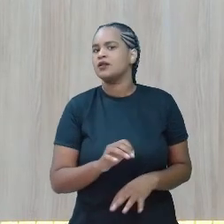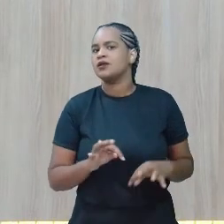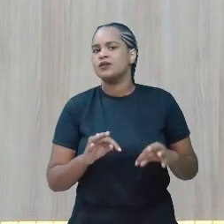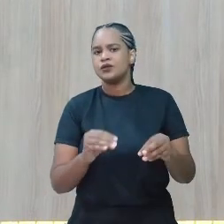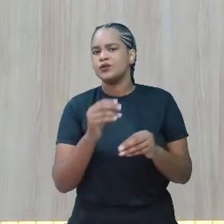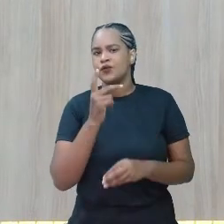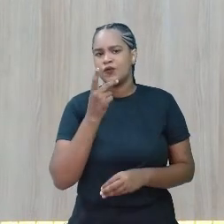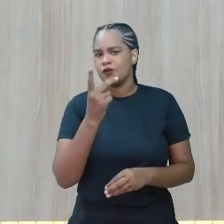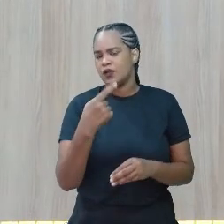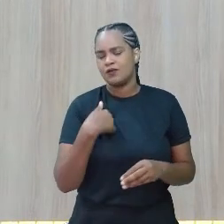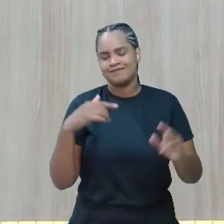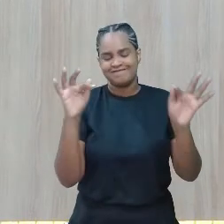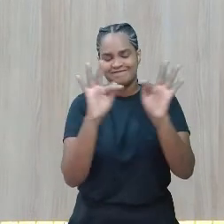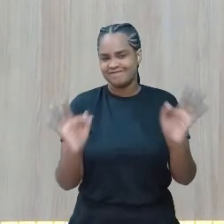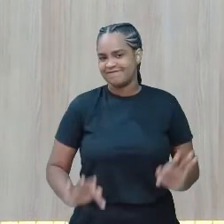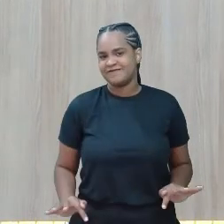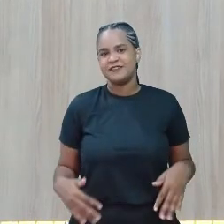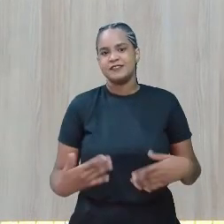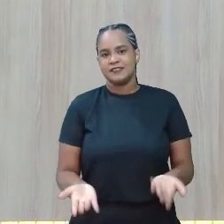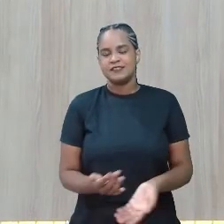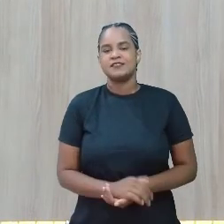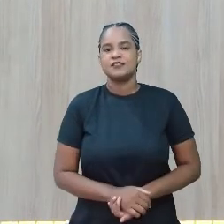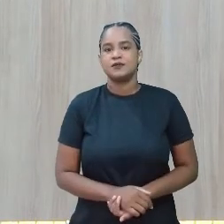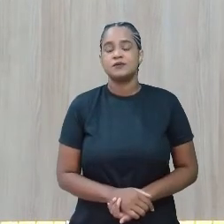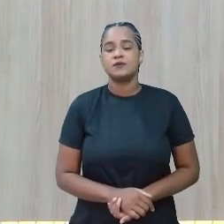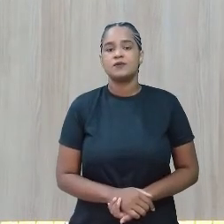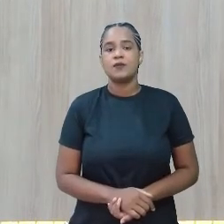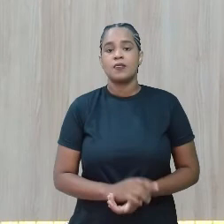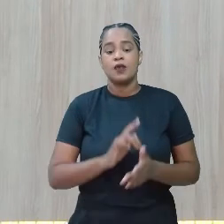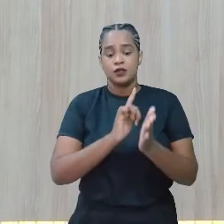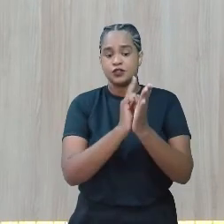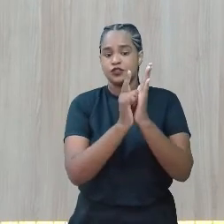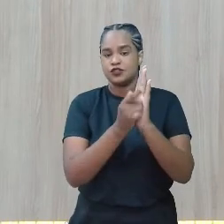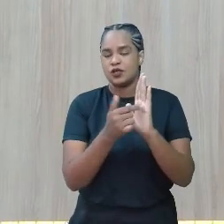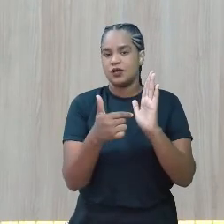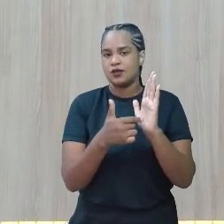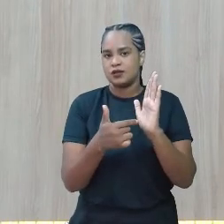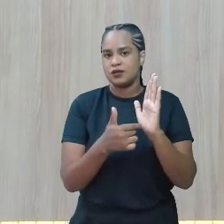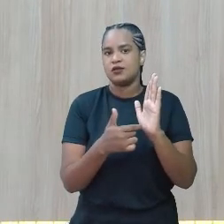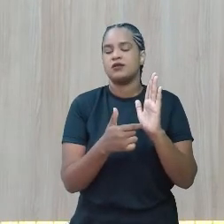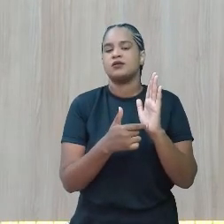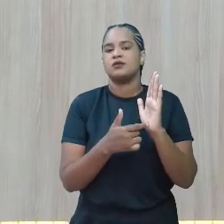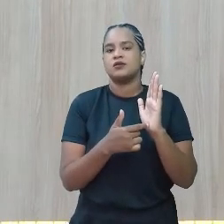colocou aqui. Fico feliz demais em saber que esse gênero está sendo